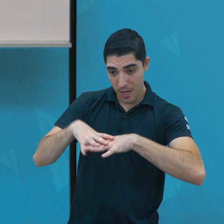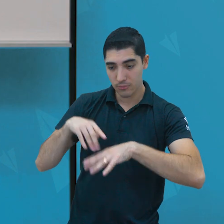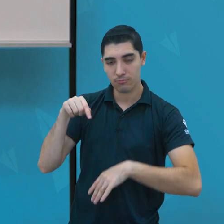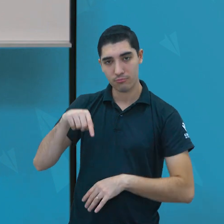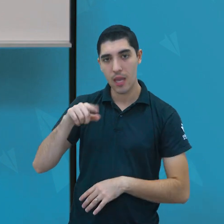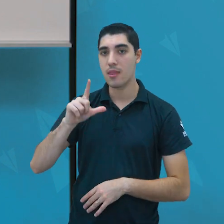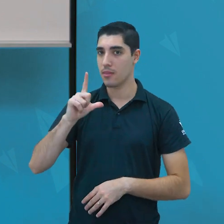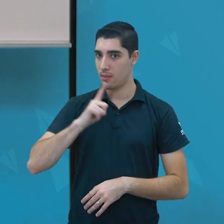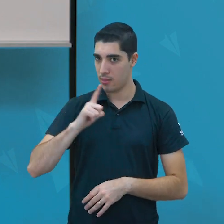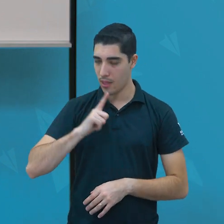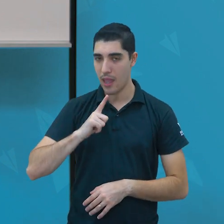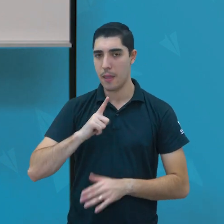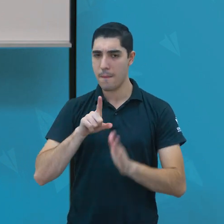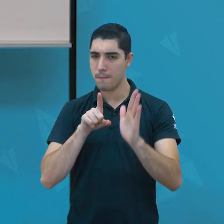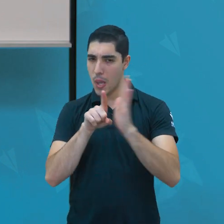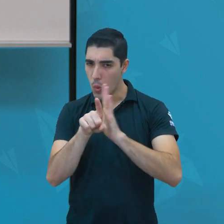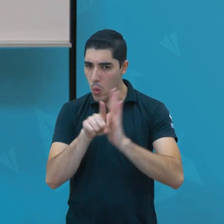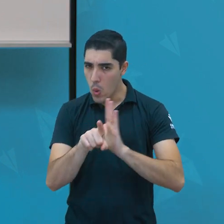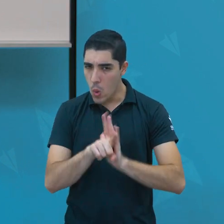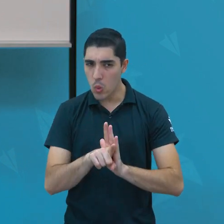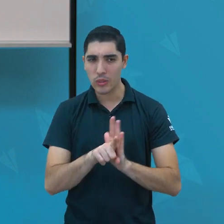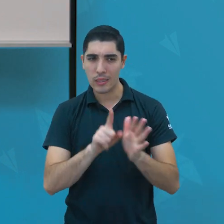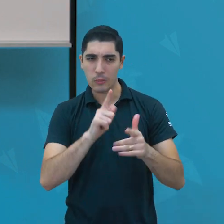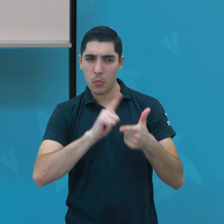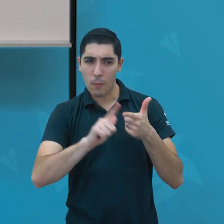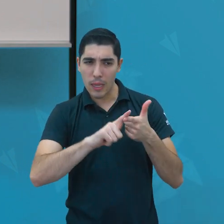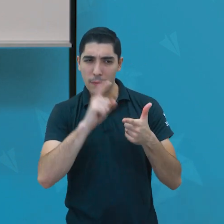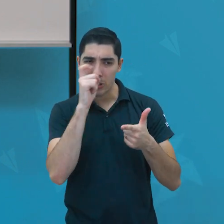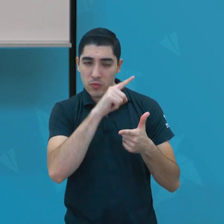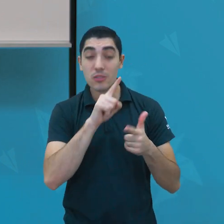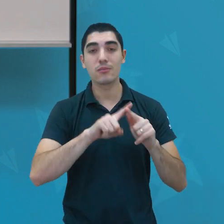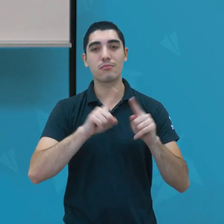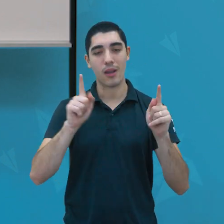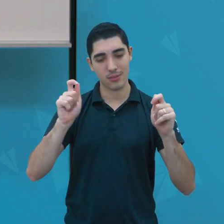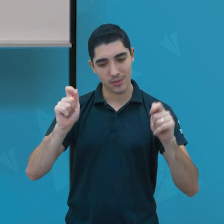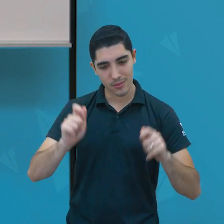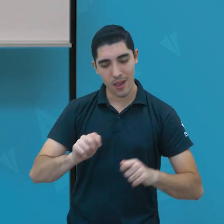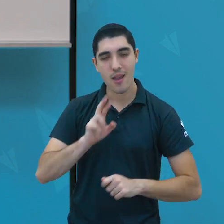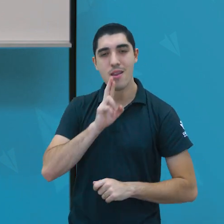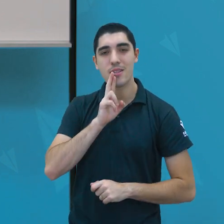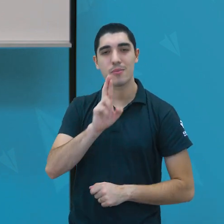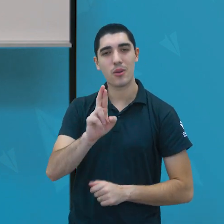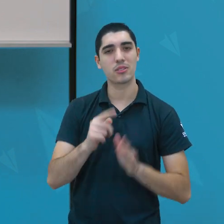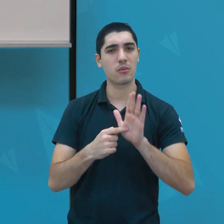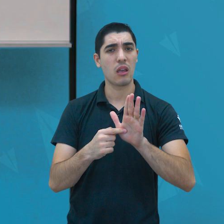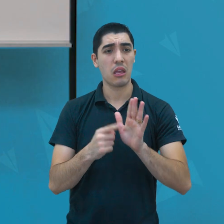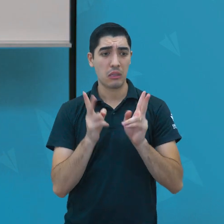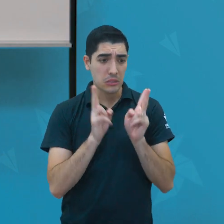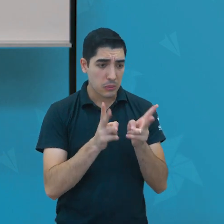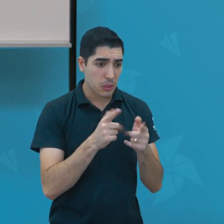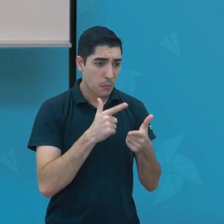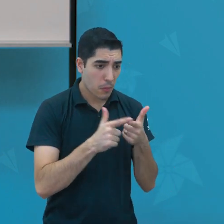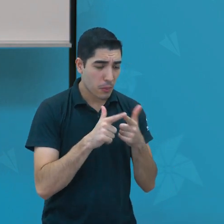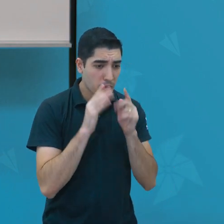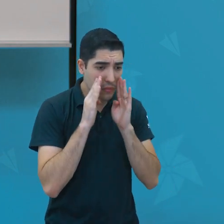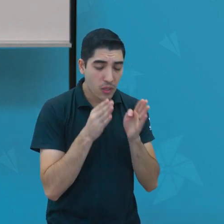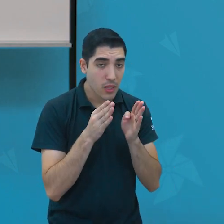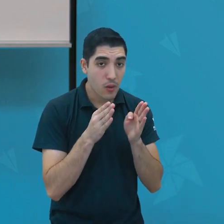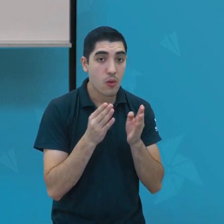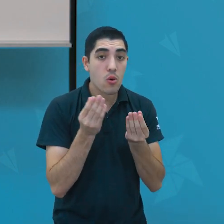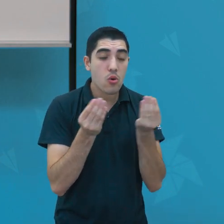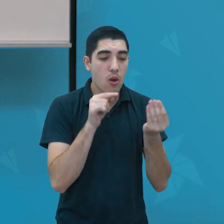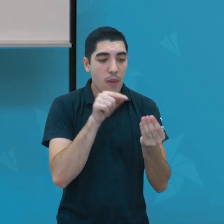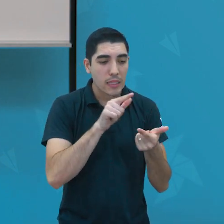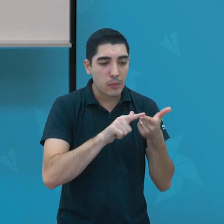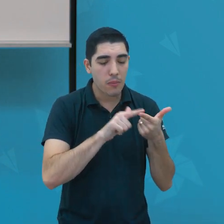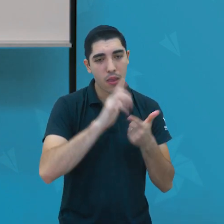matemática, ela apresenta problemas, mas ela também apresenta soluções, tá? Não é para a gente ficar no problema, é para a